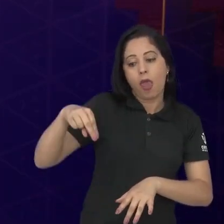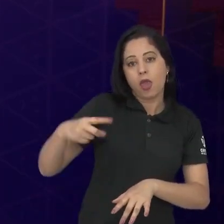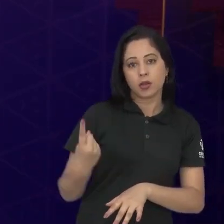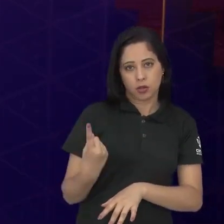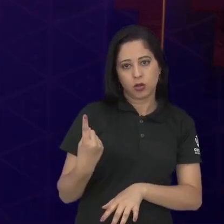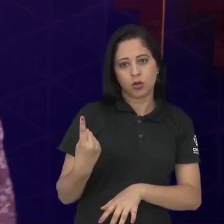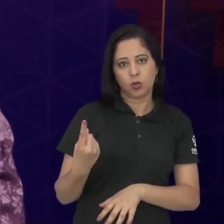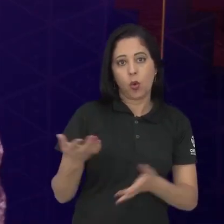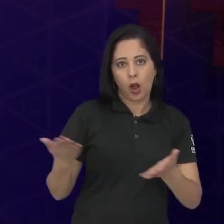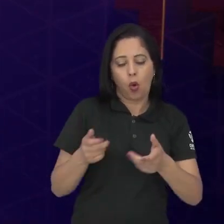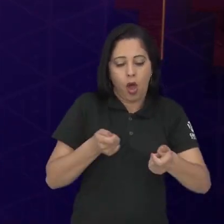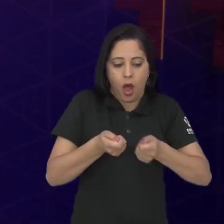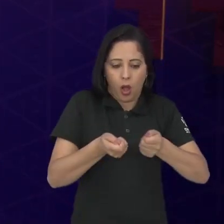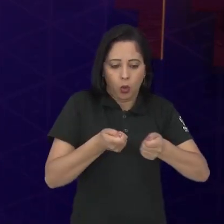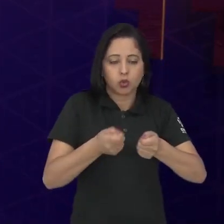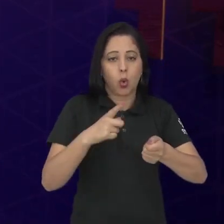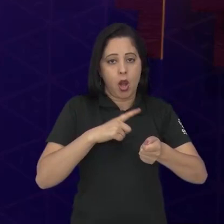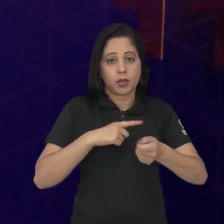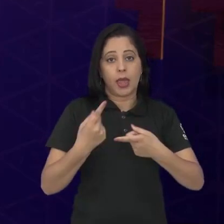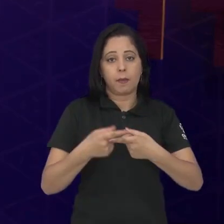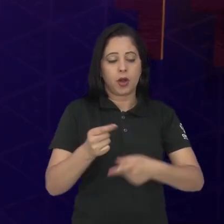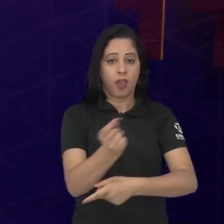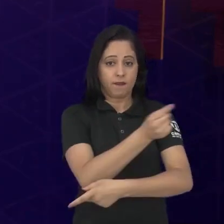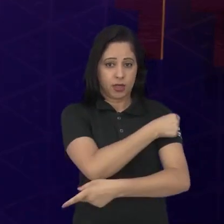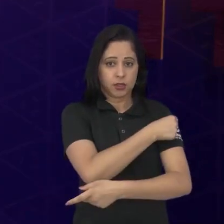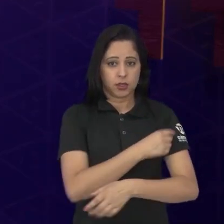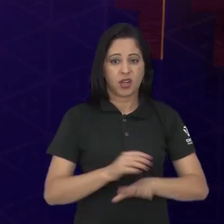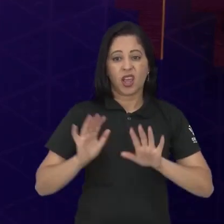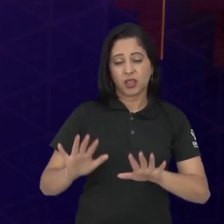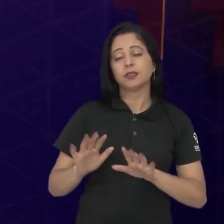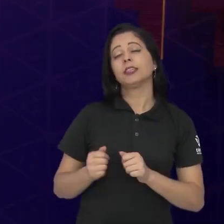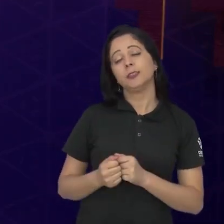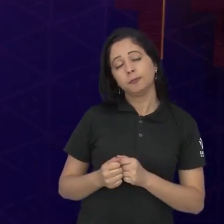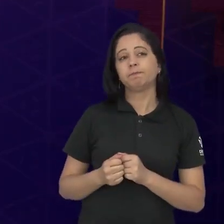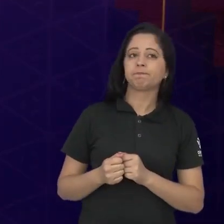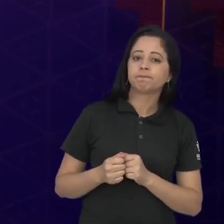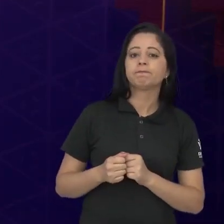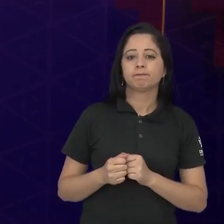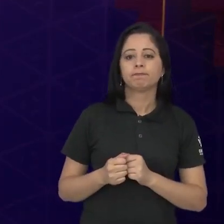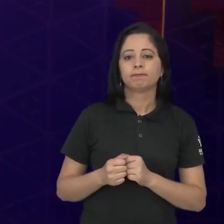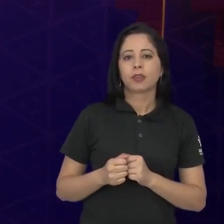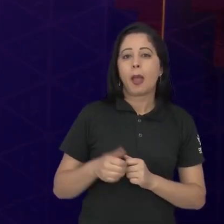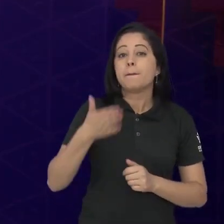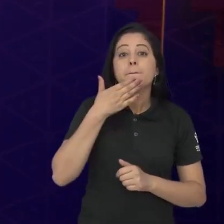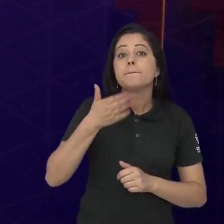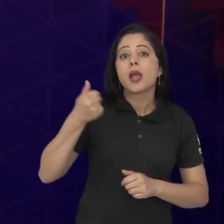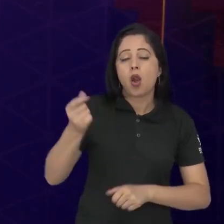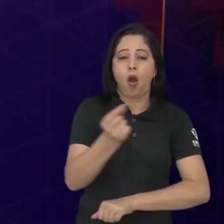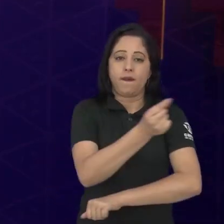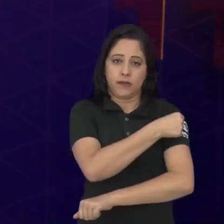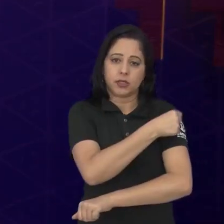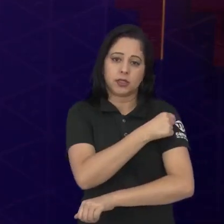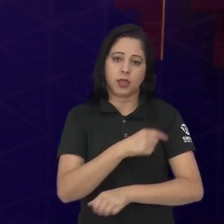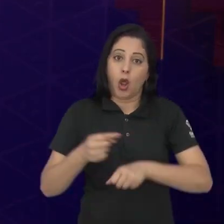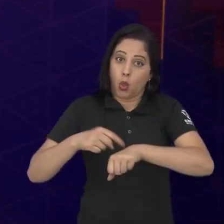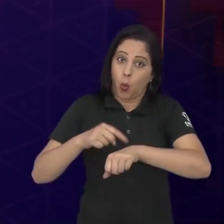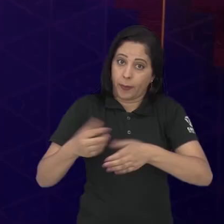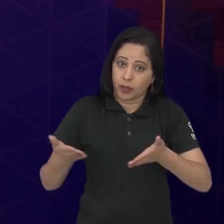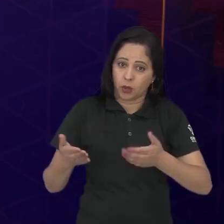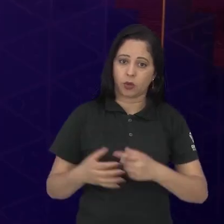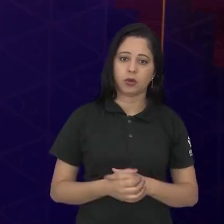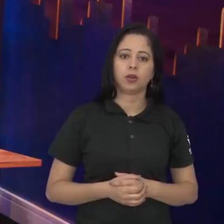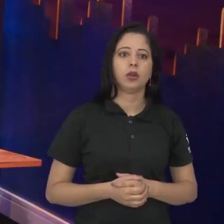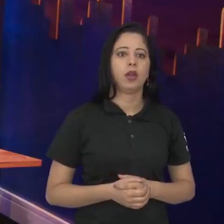até hoje e está controlada, mas é uma das soluções, é um dos desfechos que pra gente é o melhor desfecho agora no